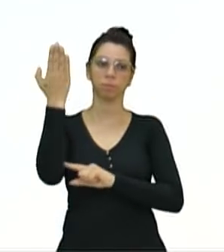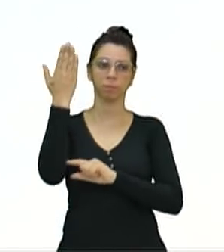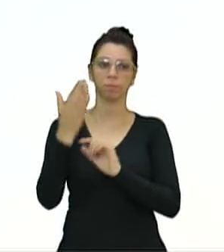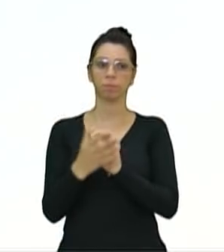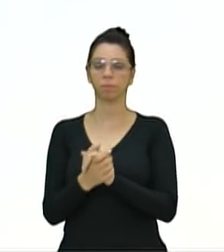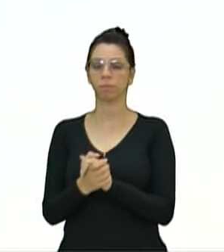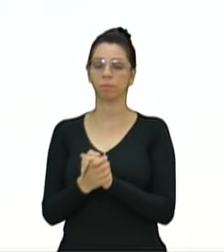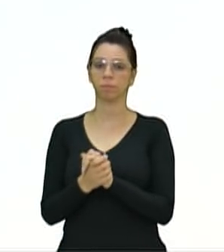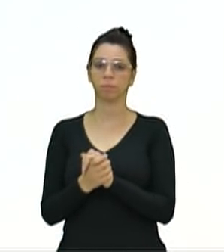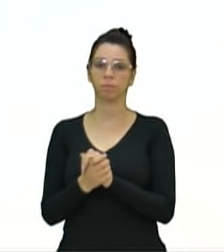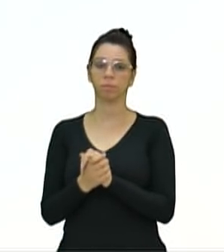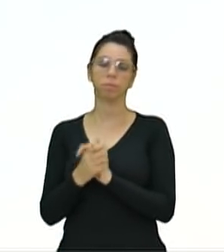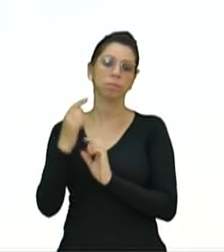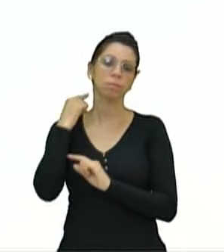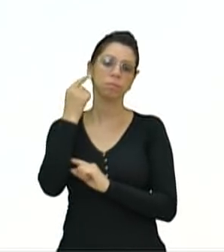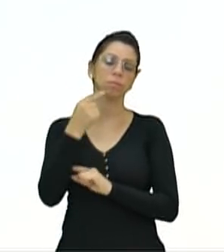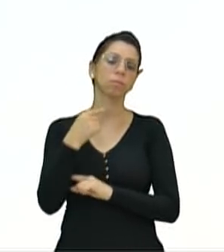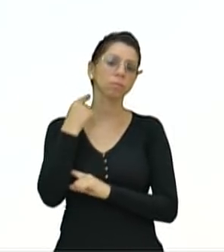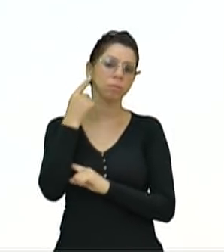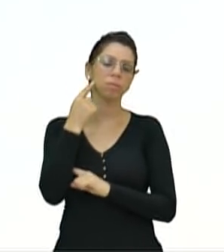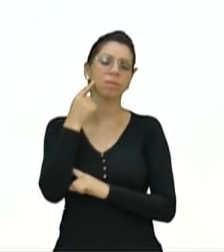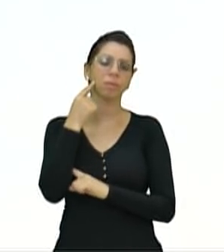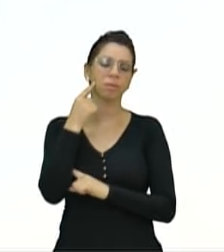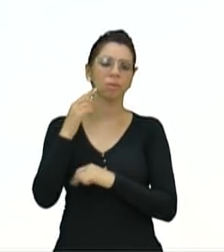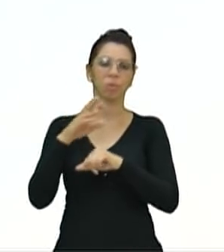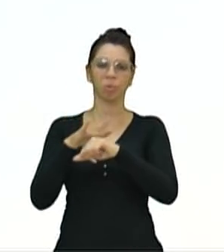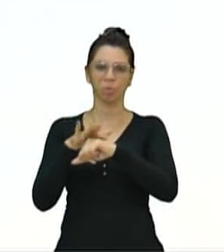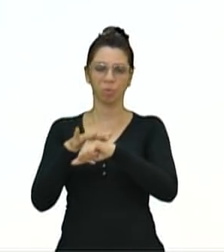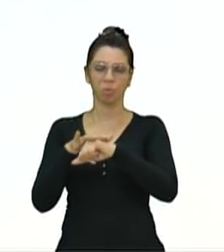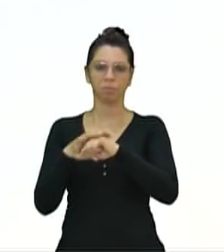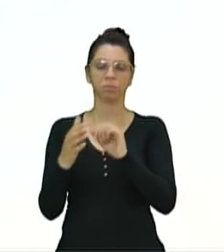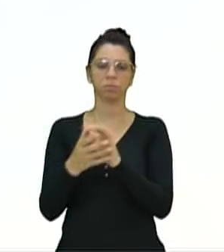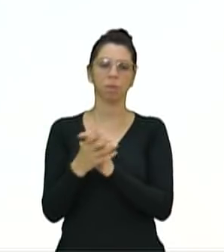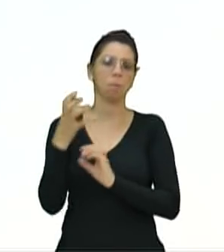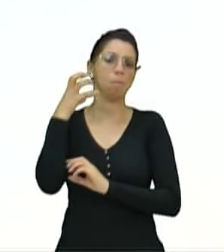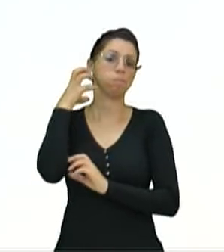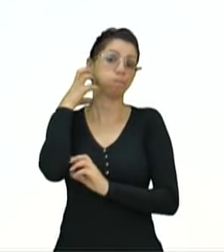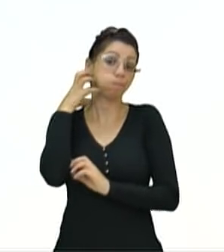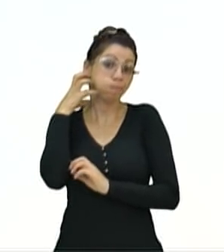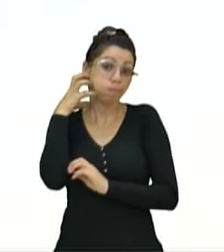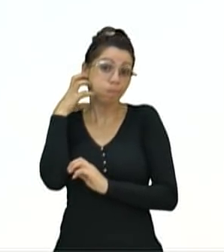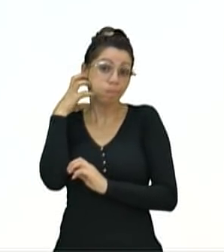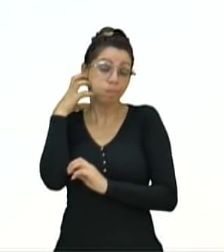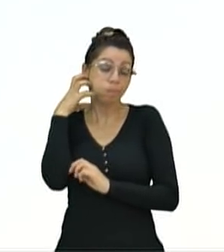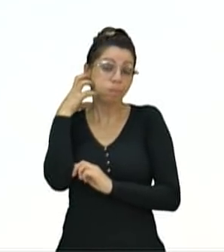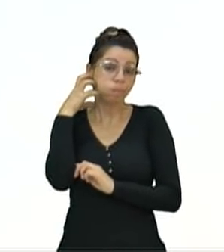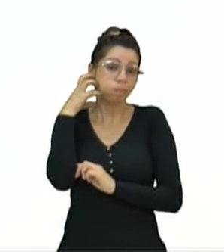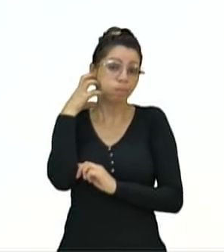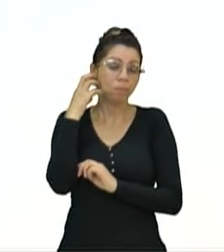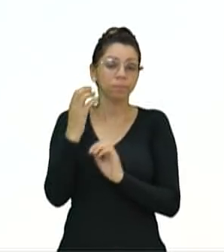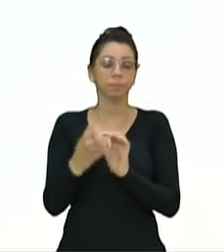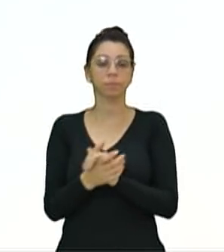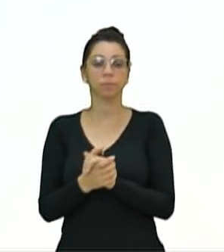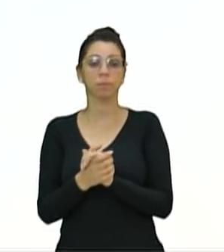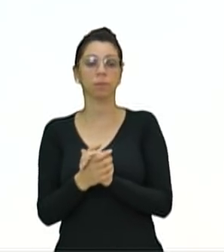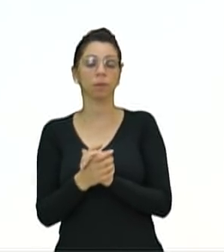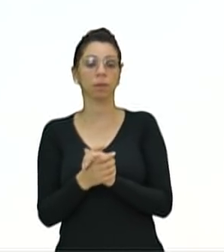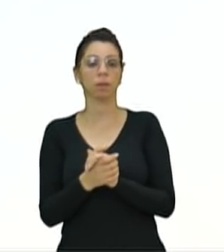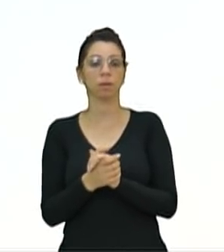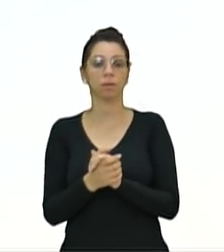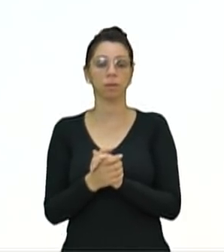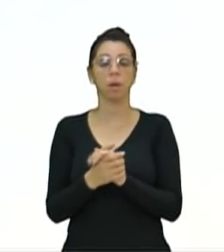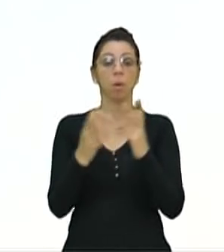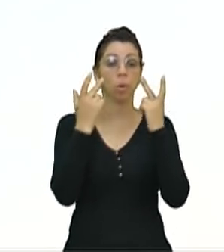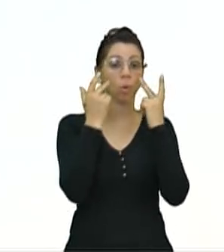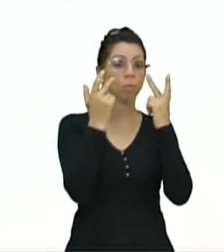aqui também, mostrando ele todo inflamado, ele fica bem mais volumoso em relação a um linfonodo, no seu